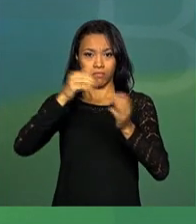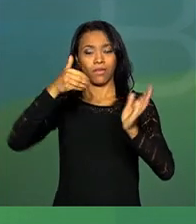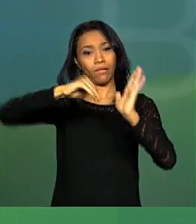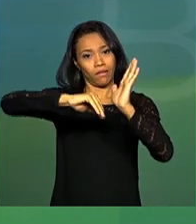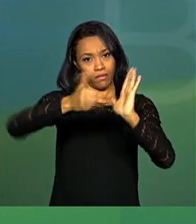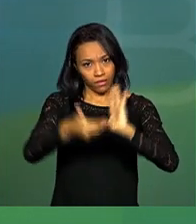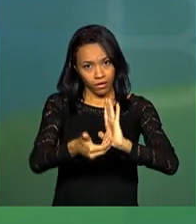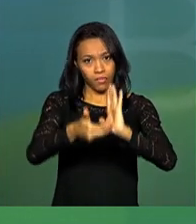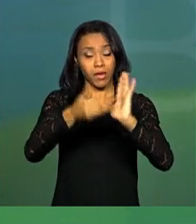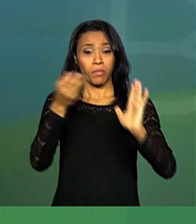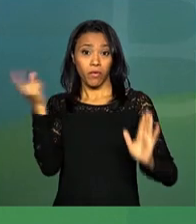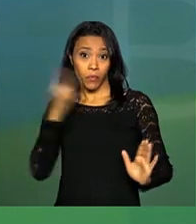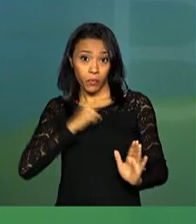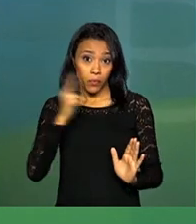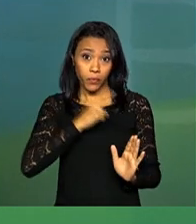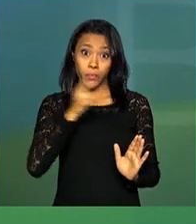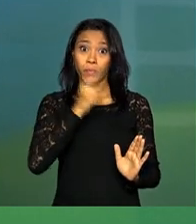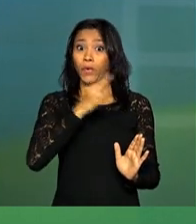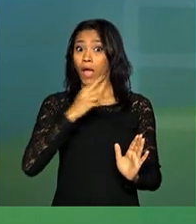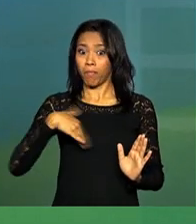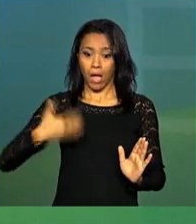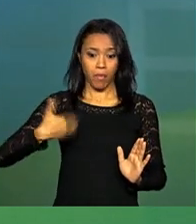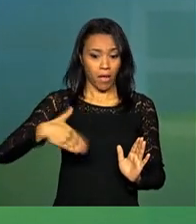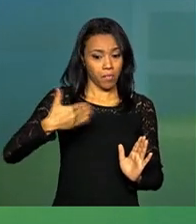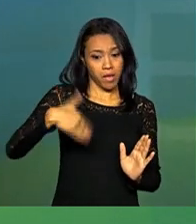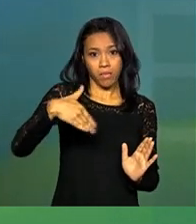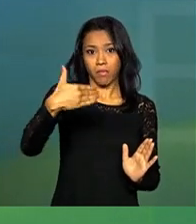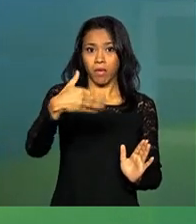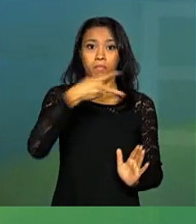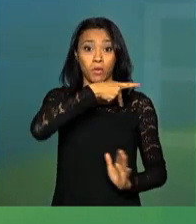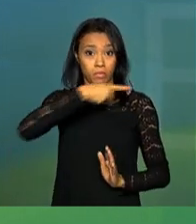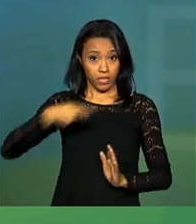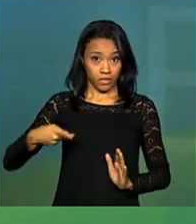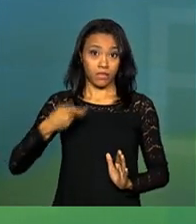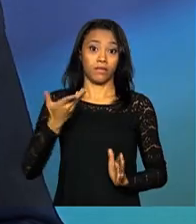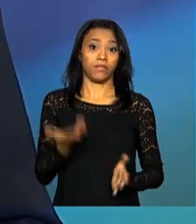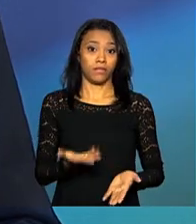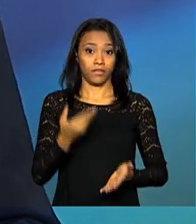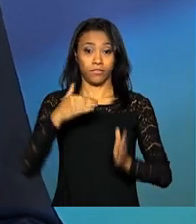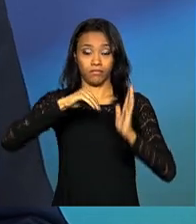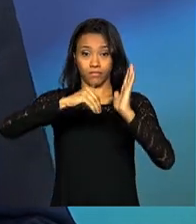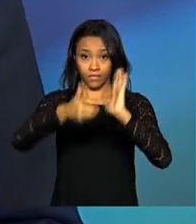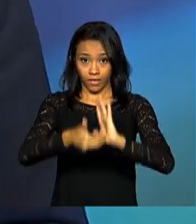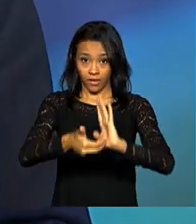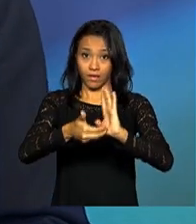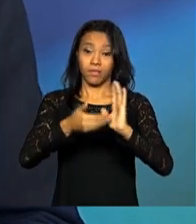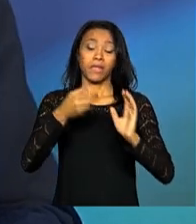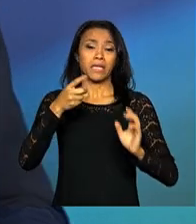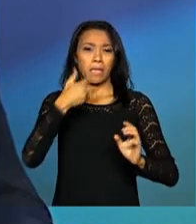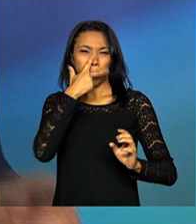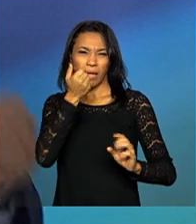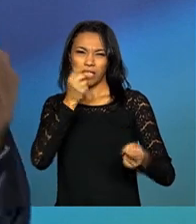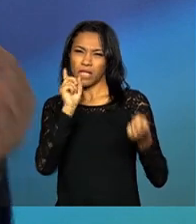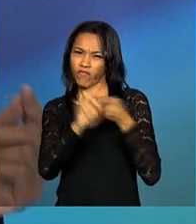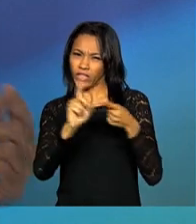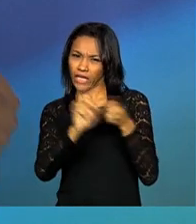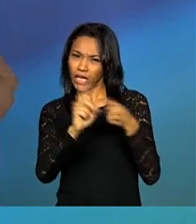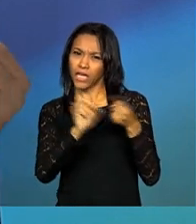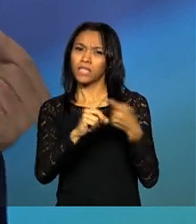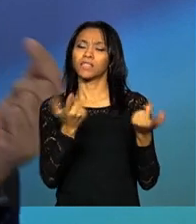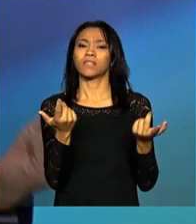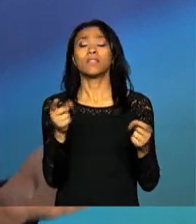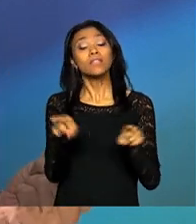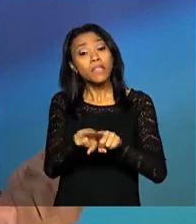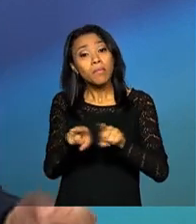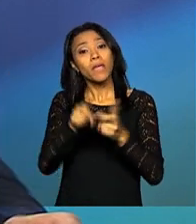Tanto pela rapidez com que o processo foi tocado pelo presidente da Casa, Eduardo Cunha, que teria agido por vingança, quanto pelas